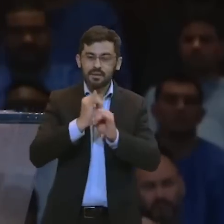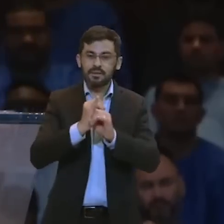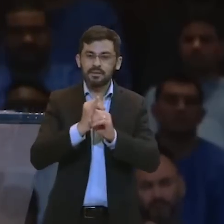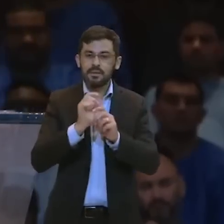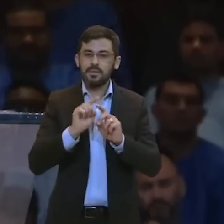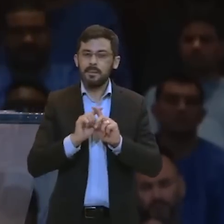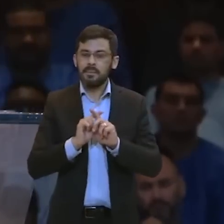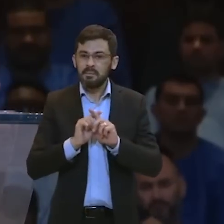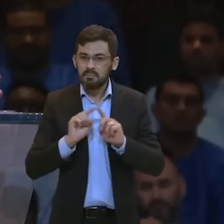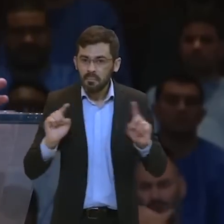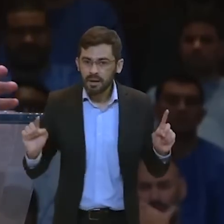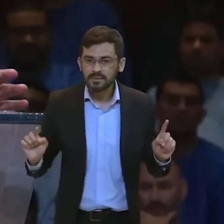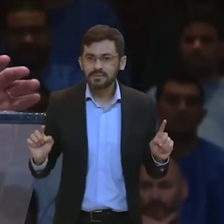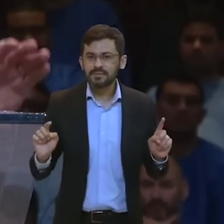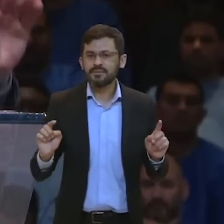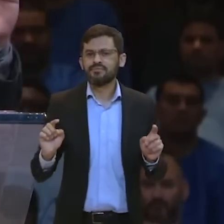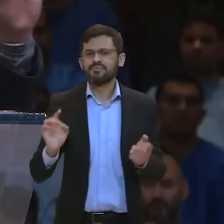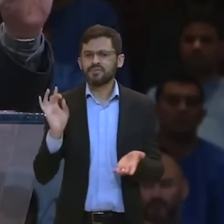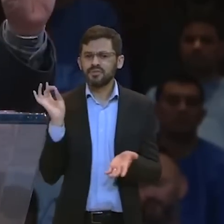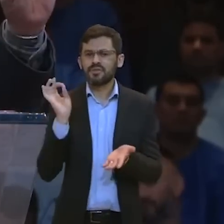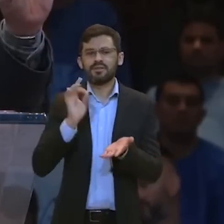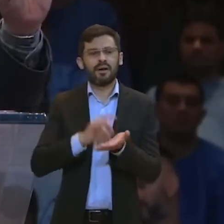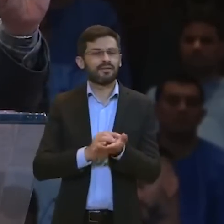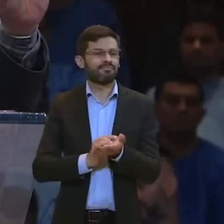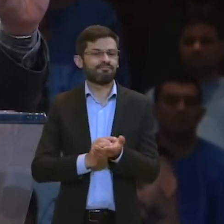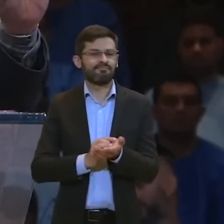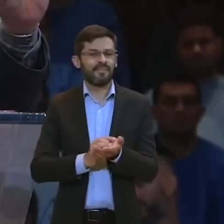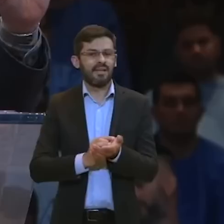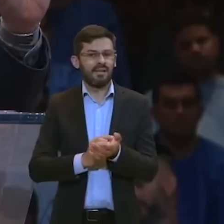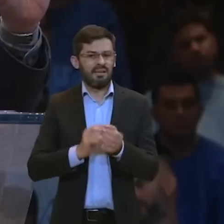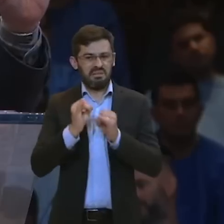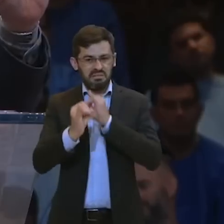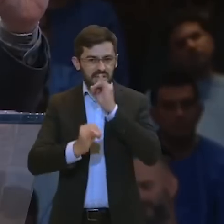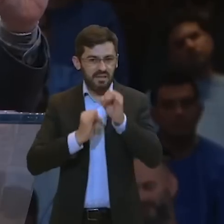Mas esses mecanismos todos nunca